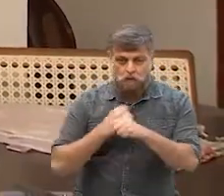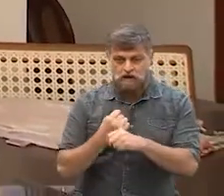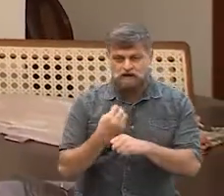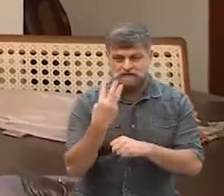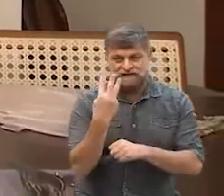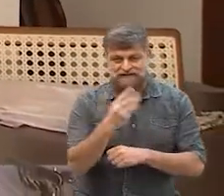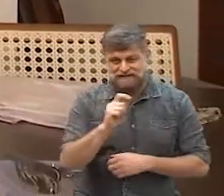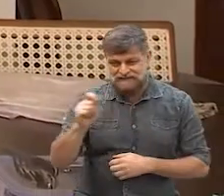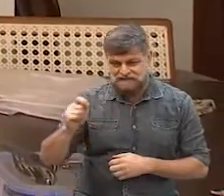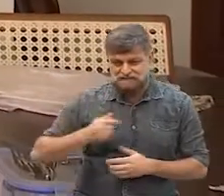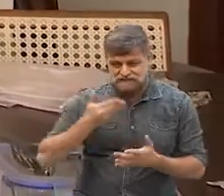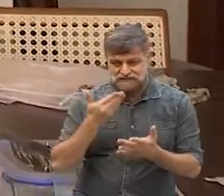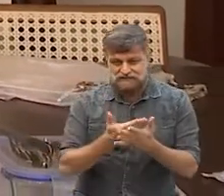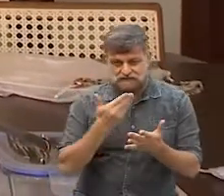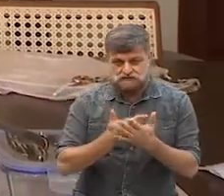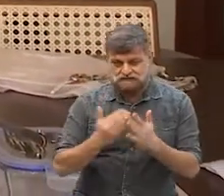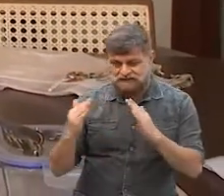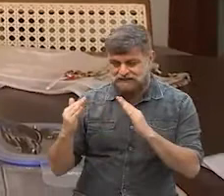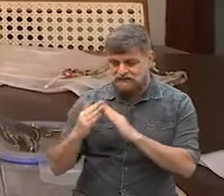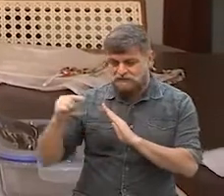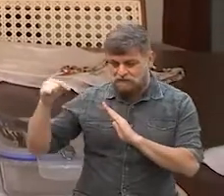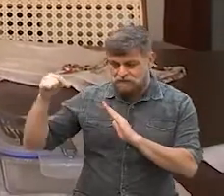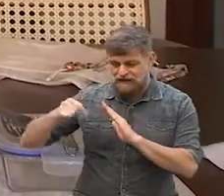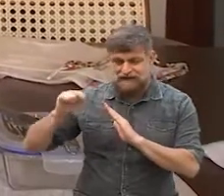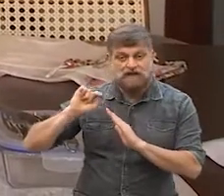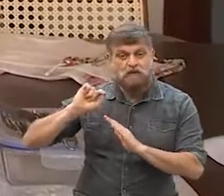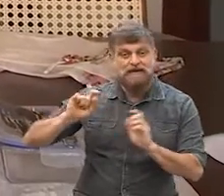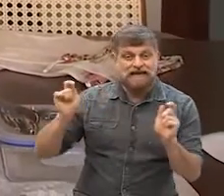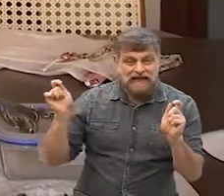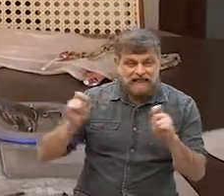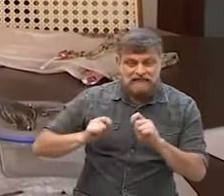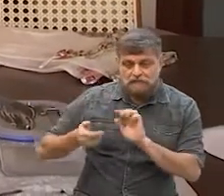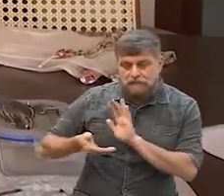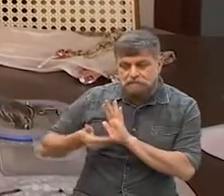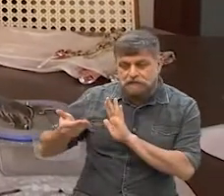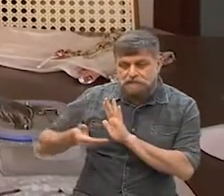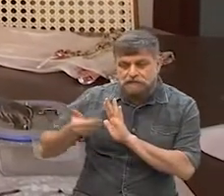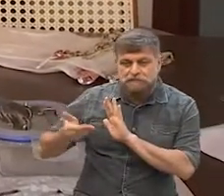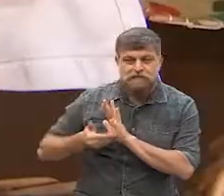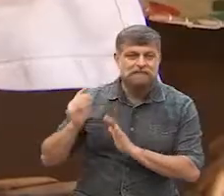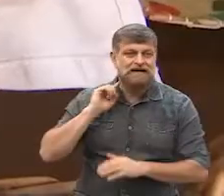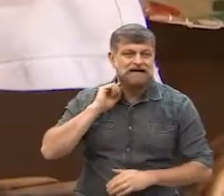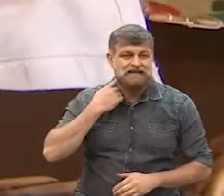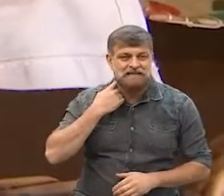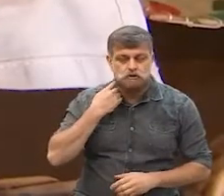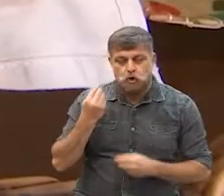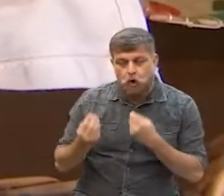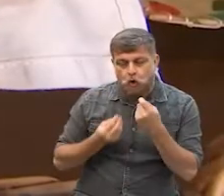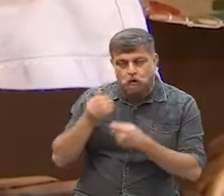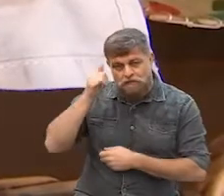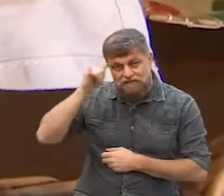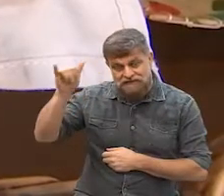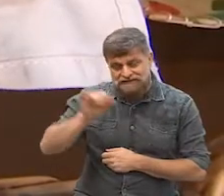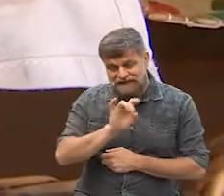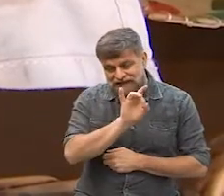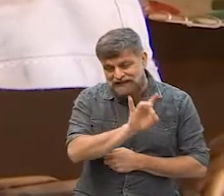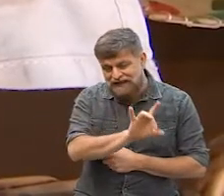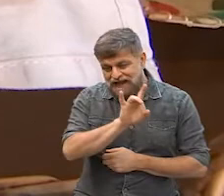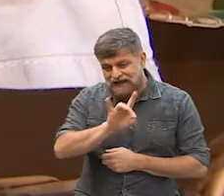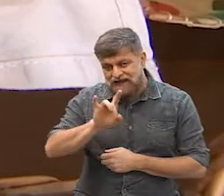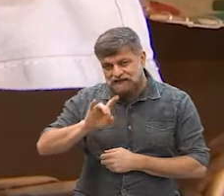o impacto ambiental de uma casa e vendo o que é possível fazer, o que é possível para cada um